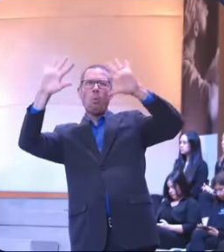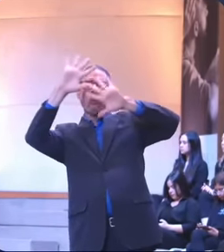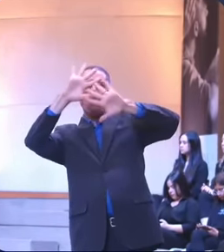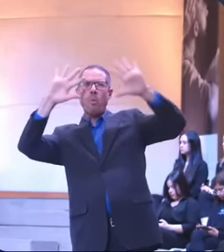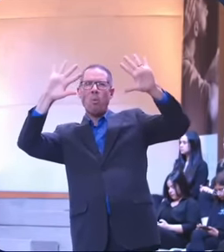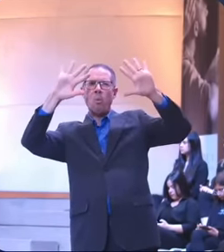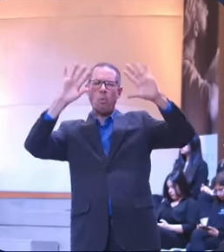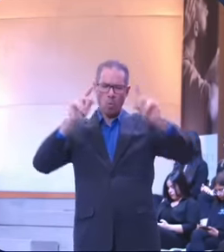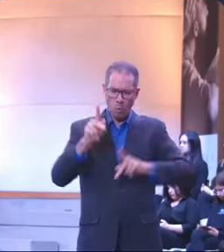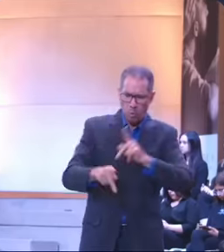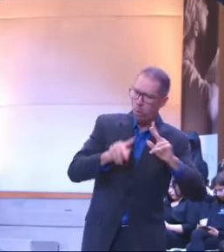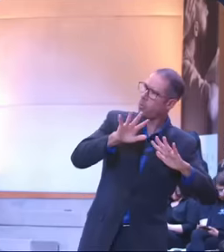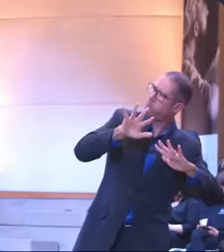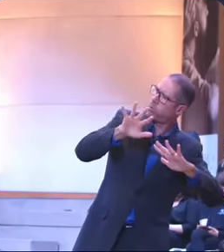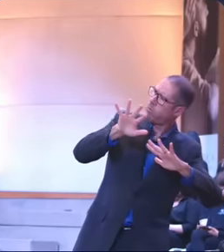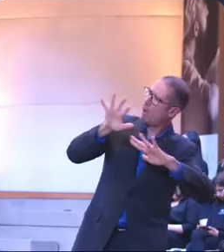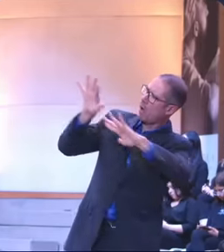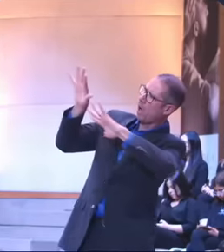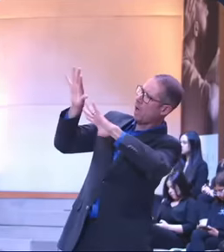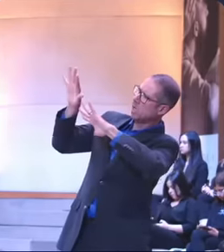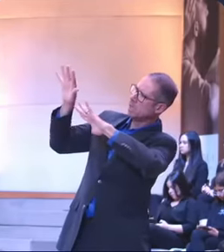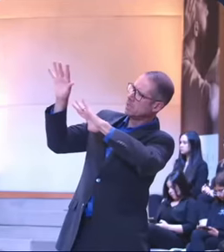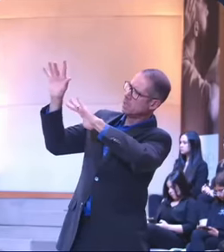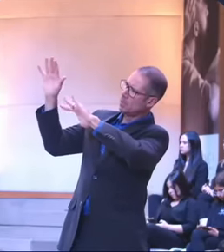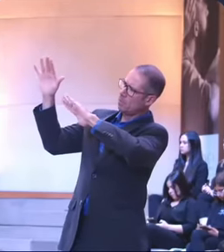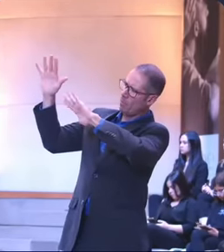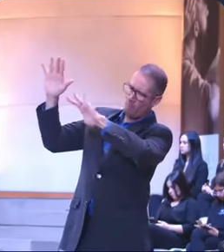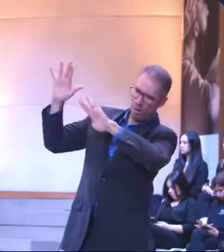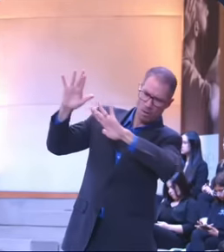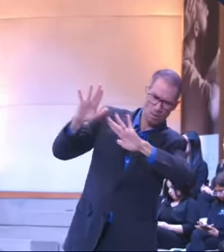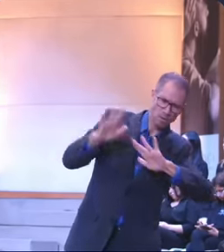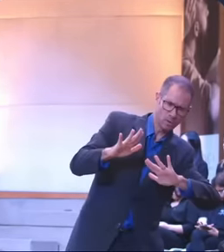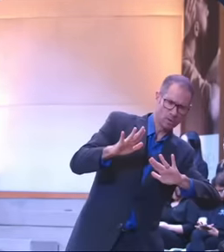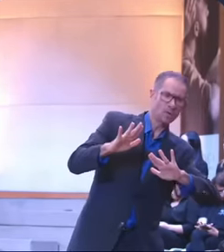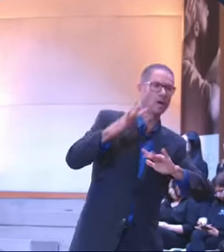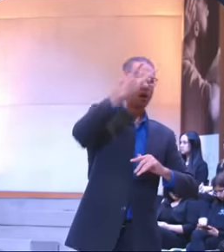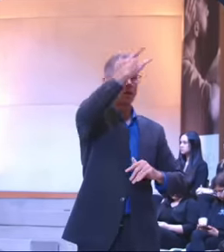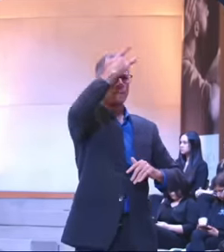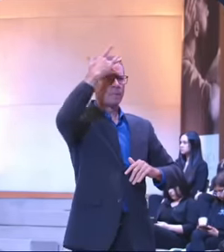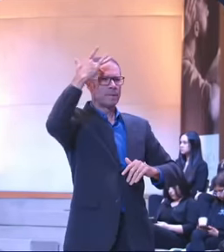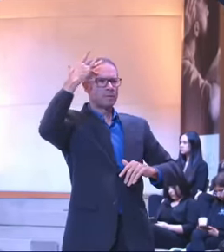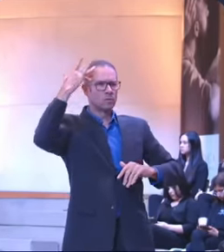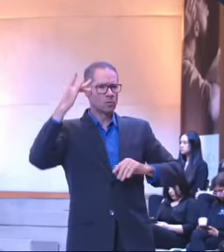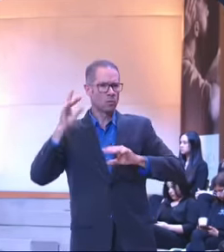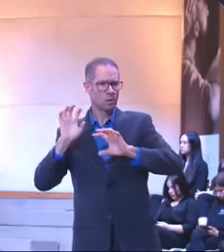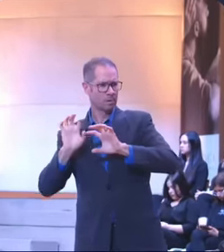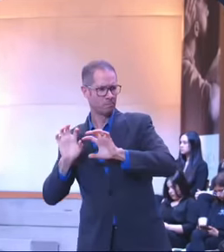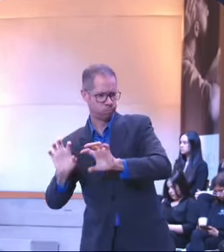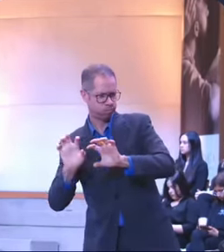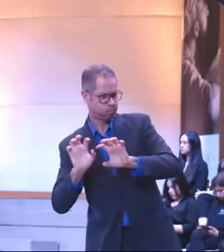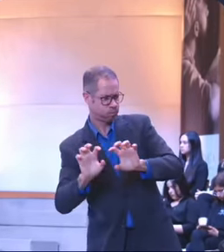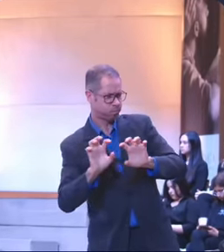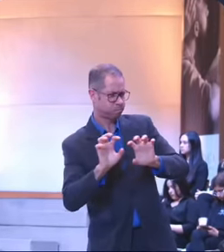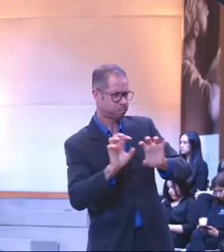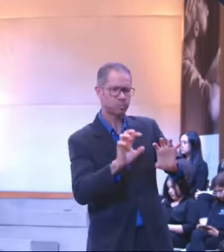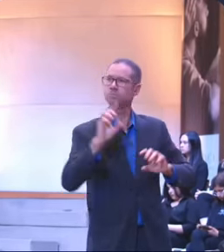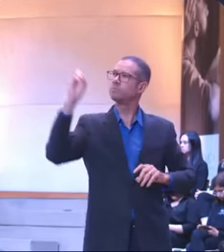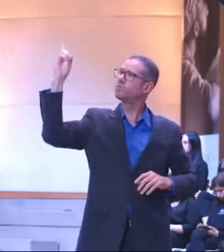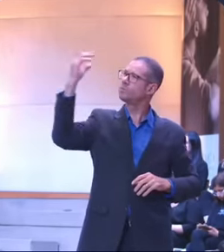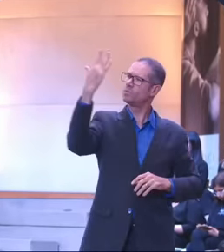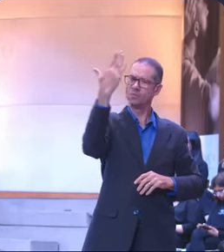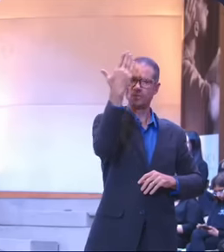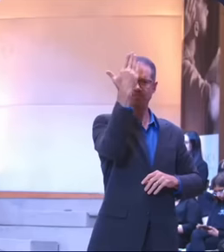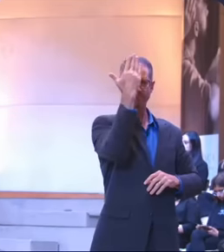o povo, e ela se manifestava ali, e as pessoas eram impactadas pela presença